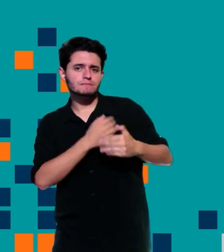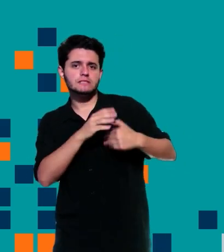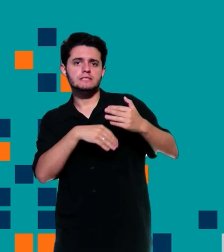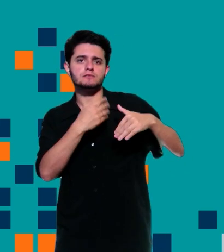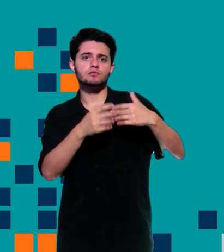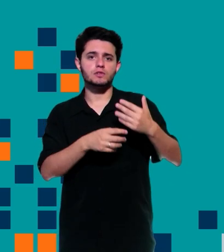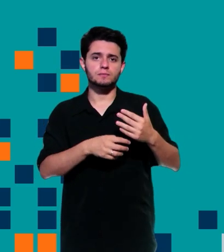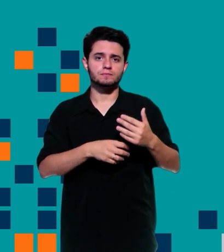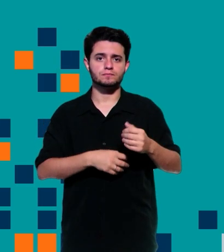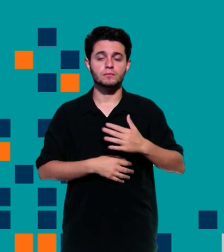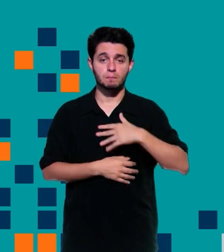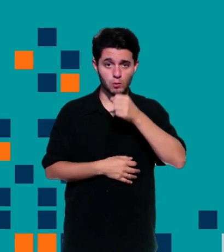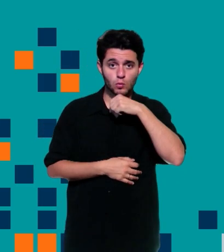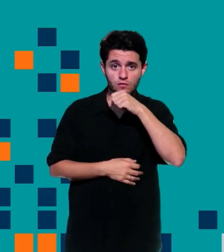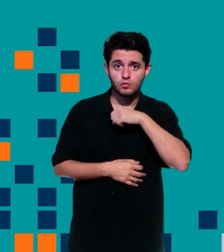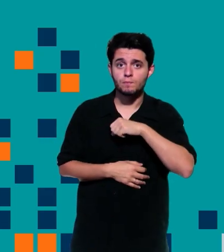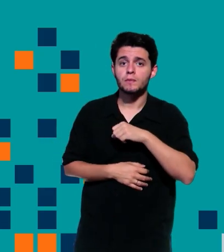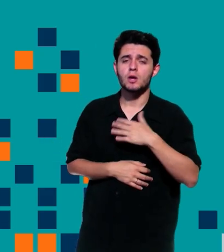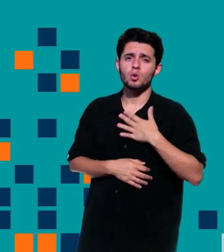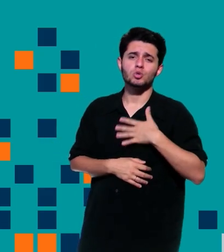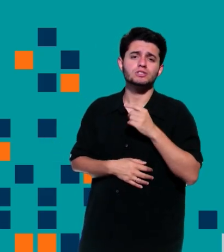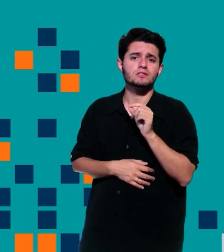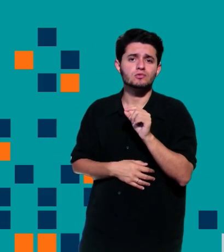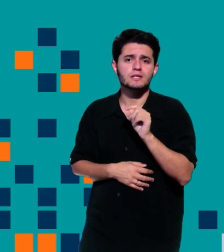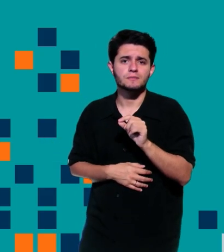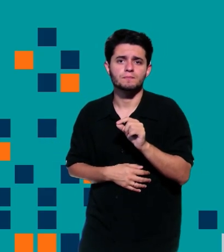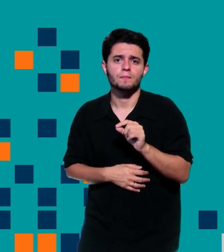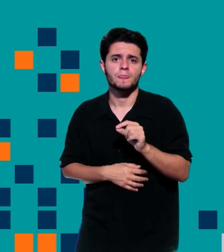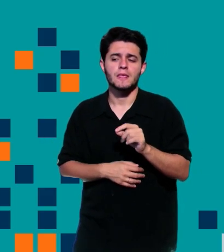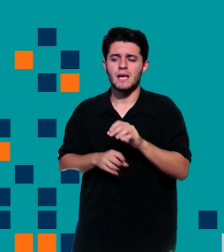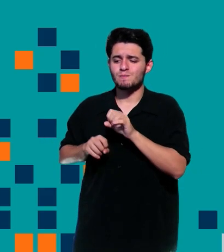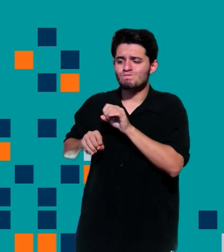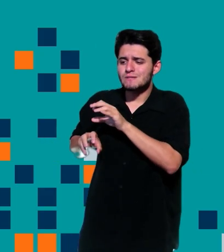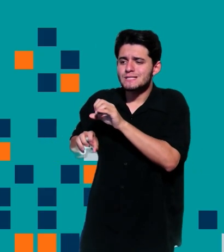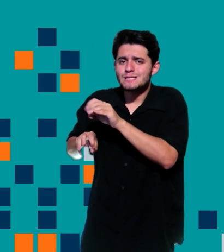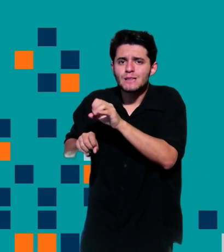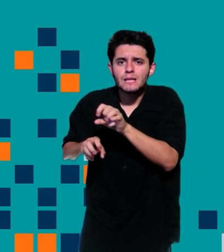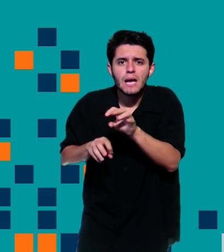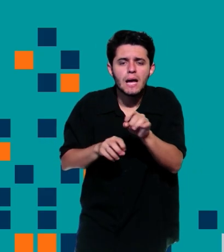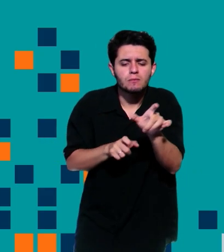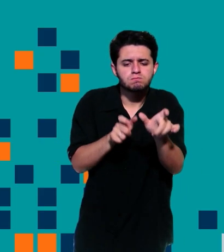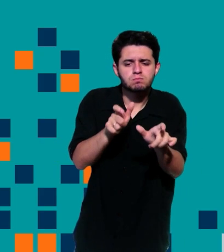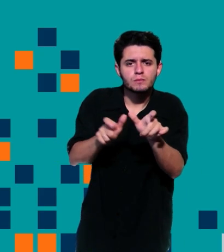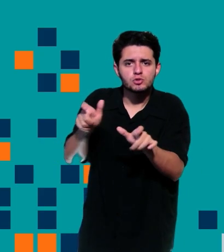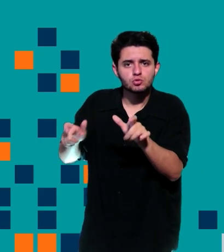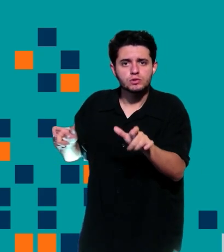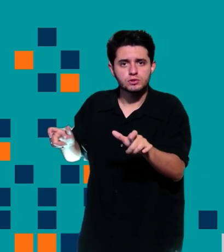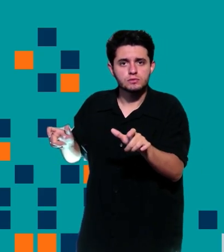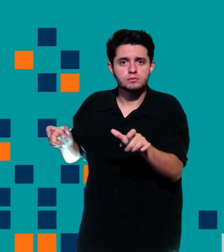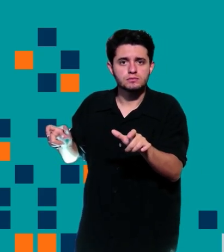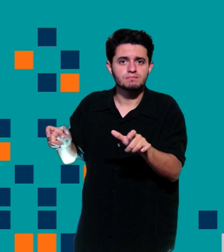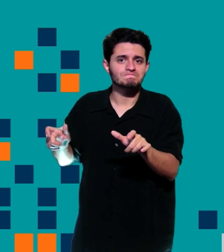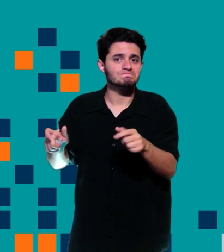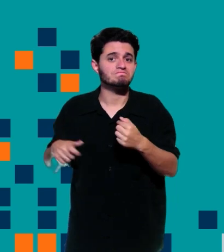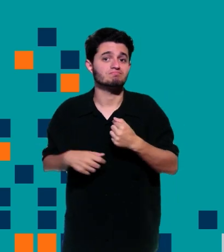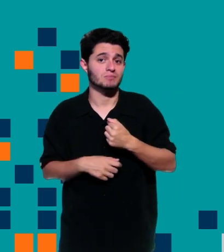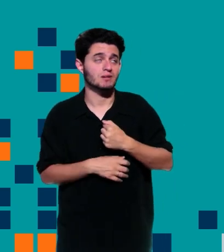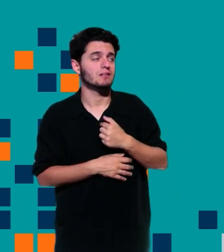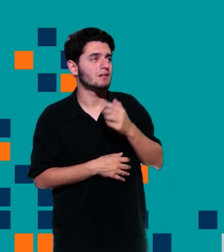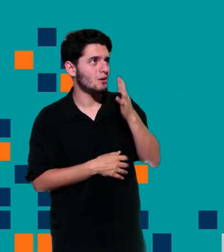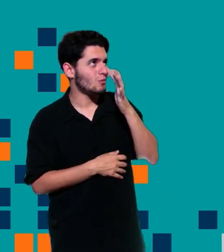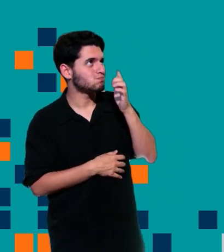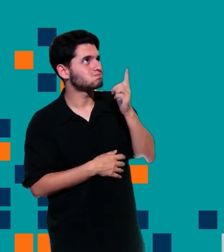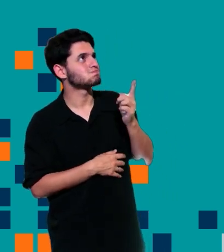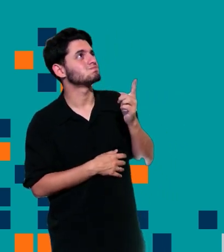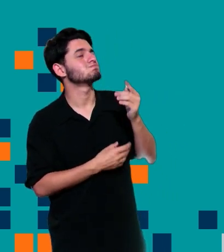cabeça de cada um para... Tiago, acho que ele tem essa questão do global, mas do